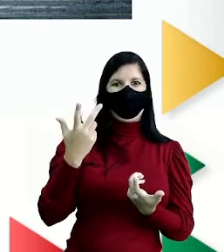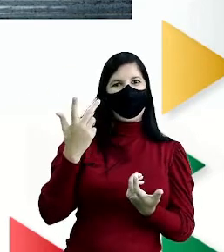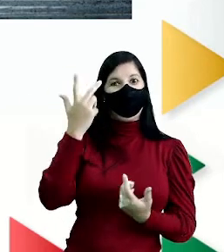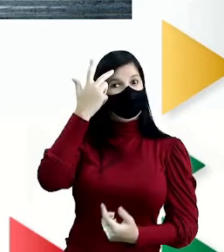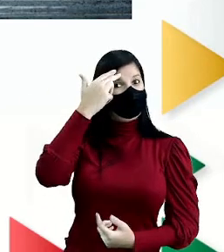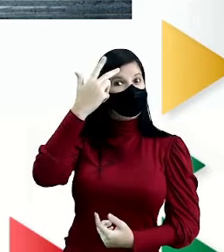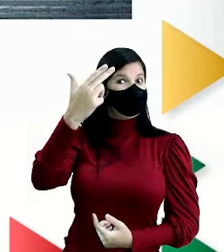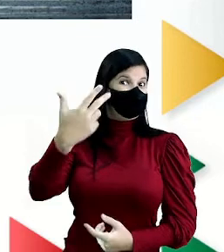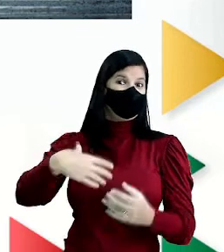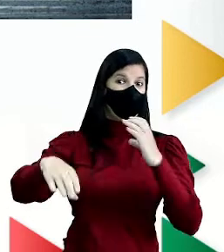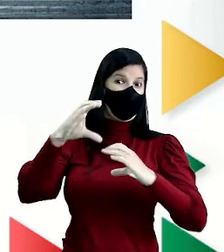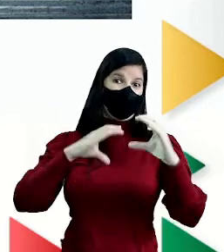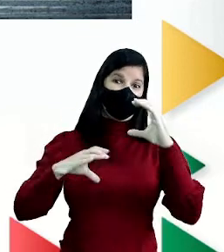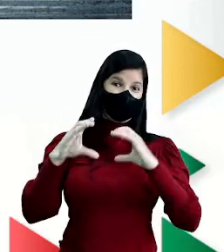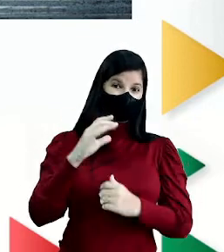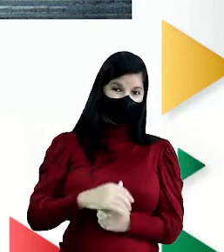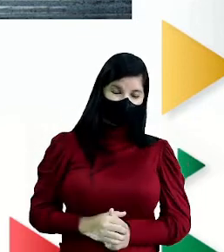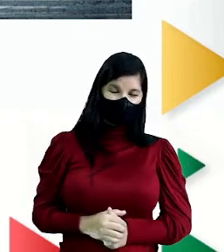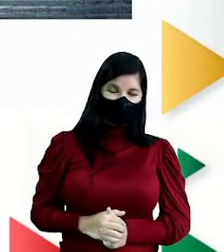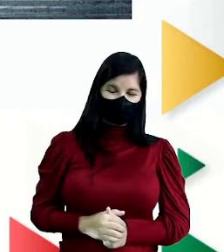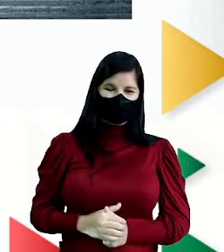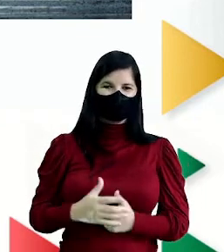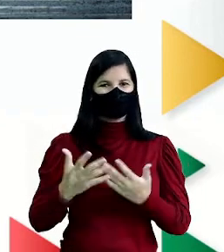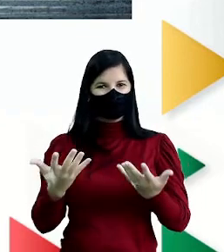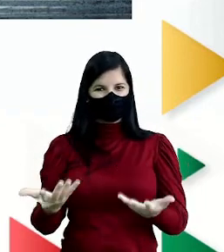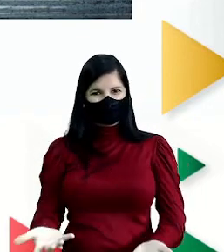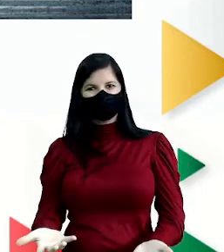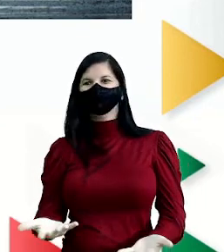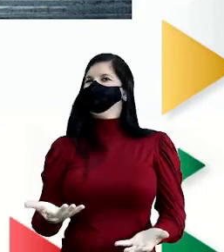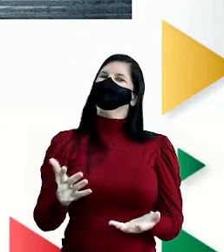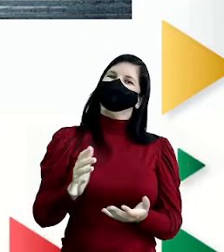né, de se comunicar. Ou quem já